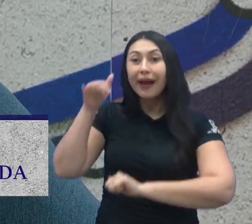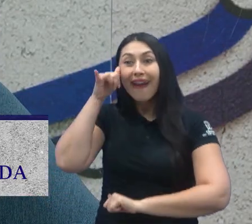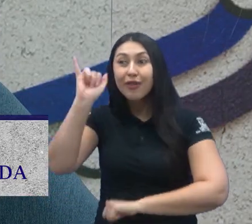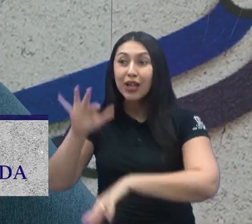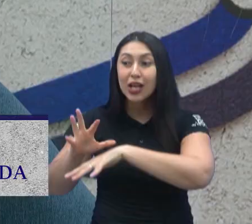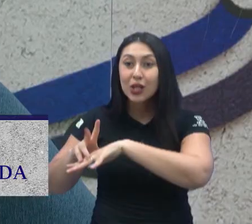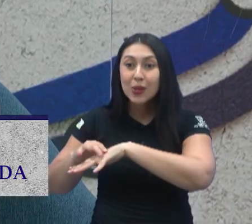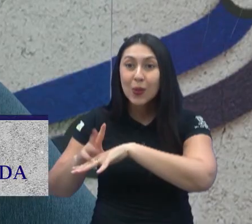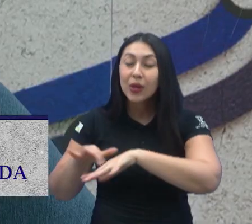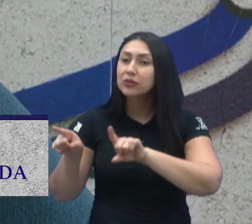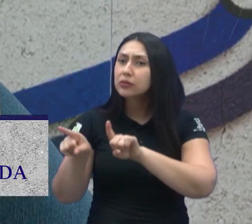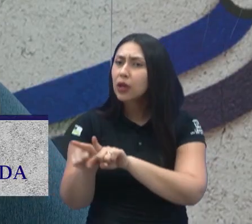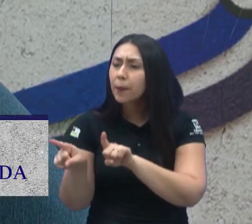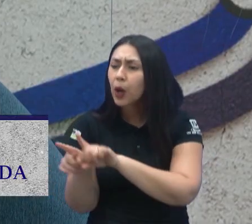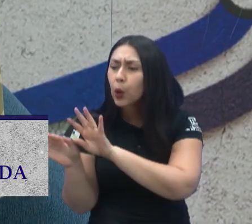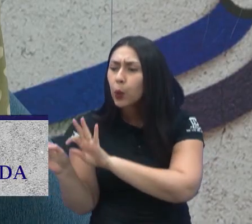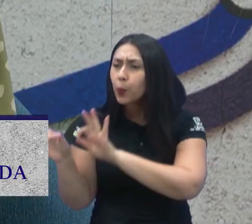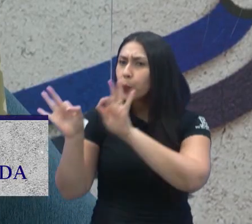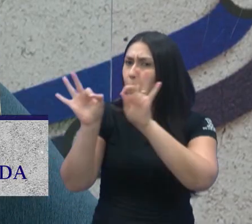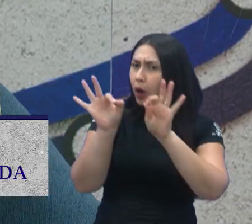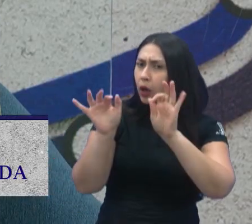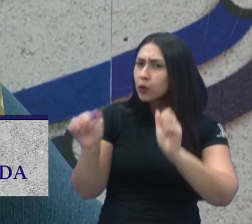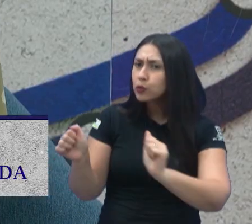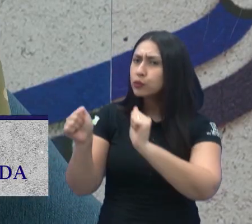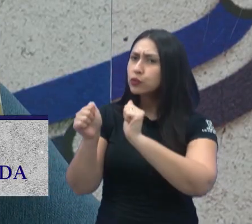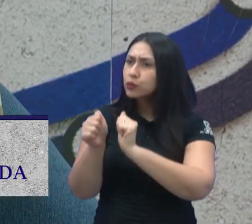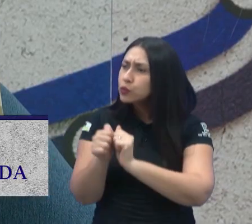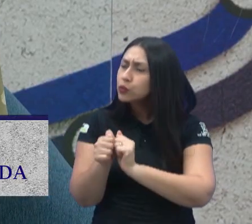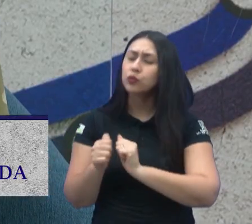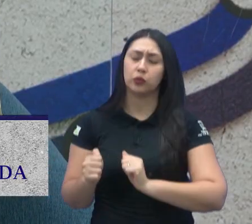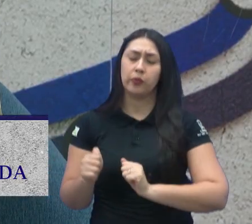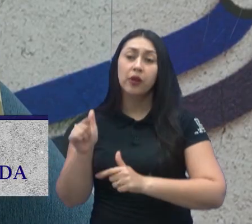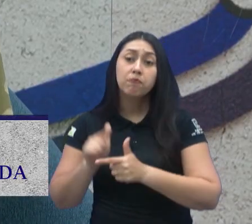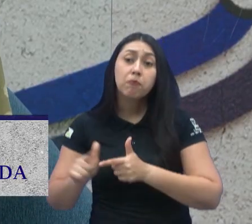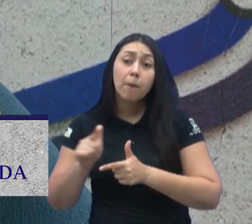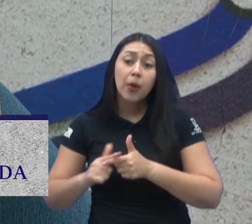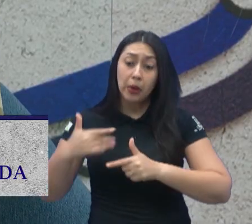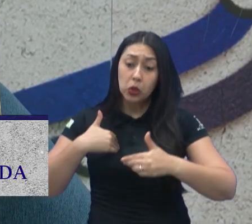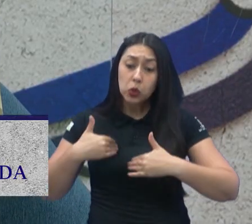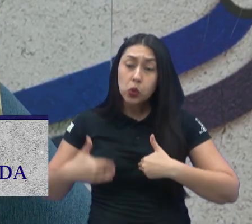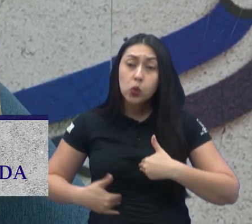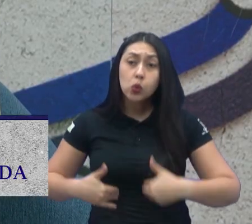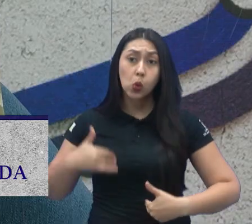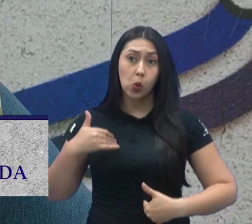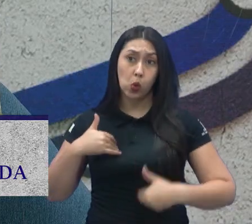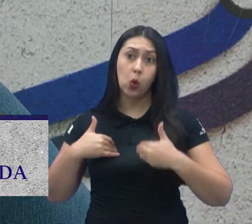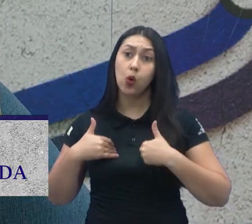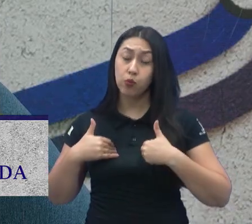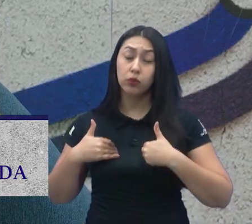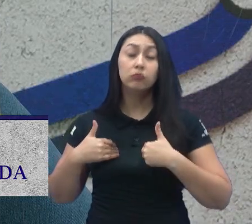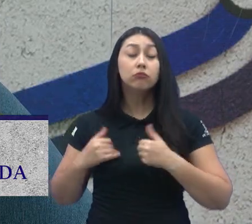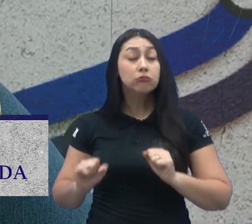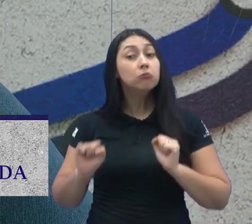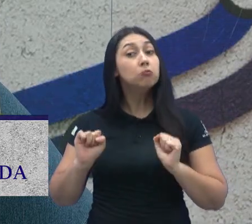também com acompanhamento de situações físicas, orgânicas, que podem surgir